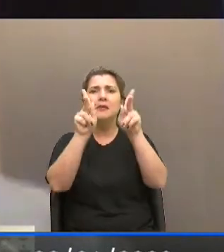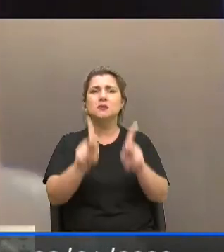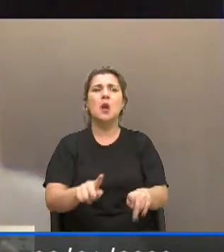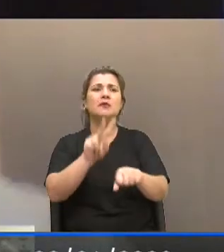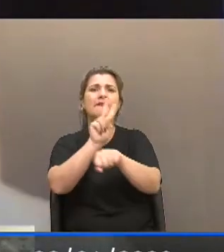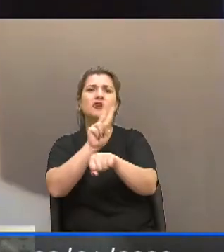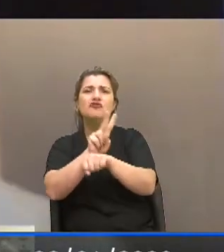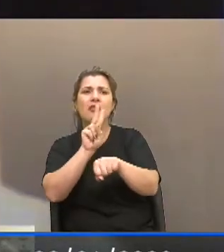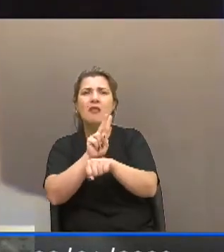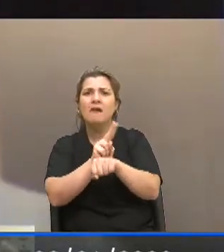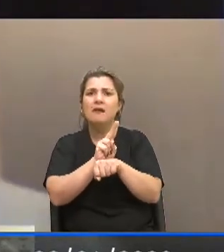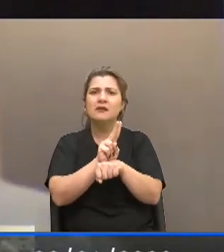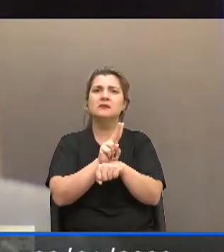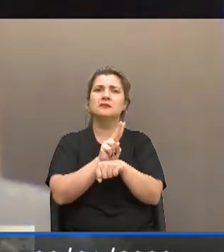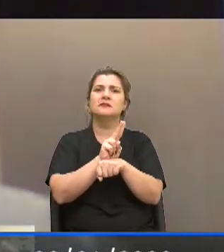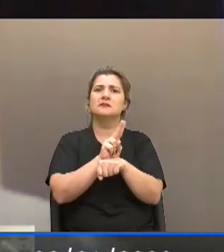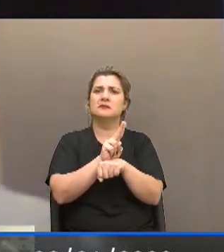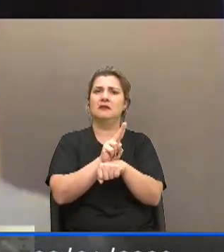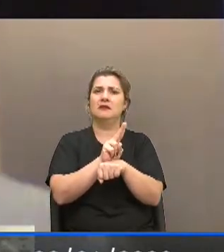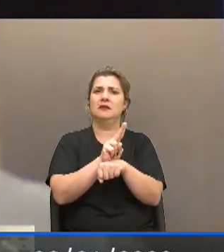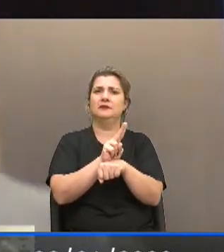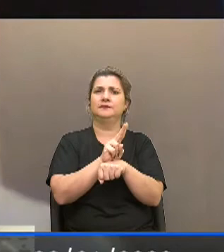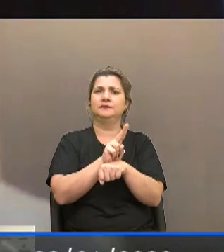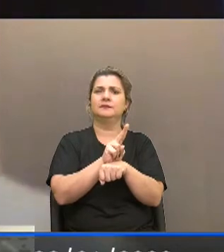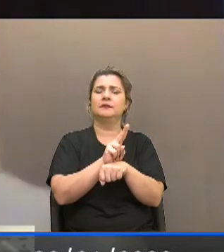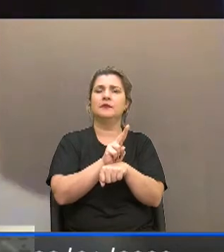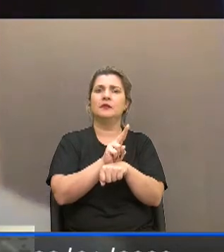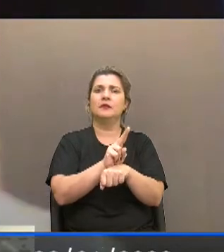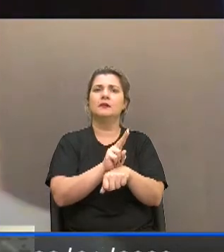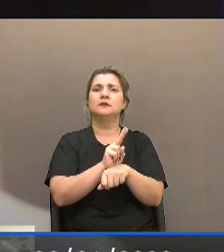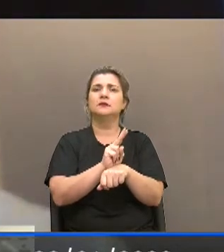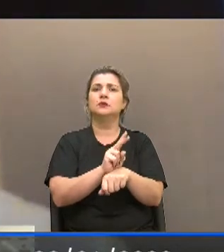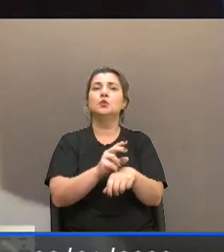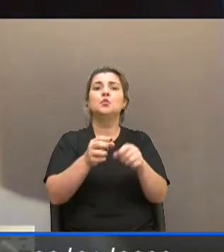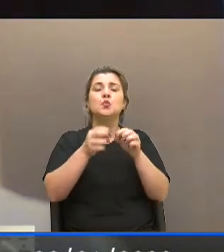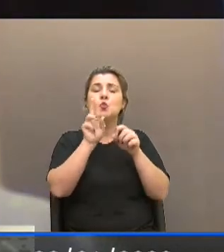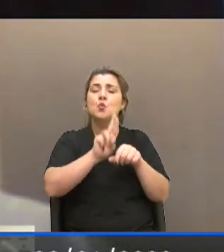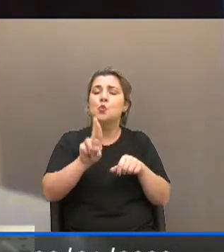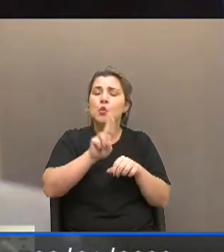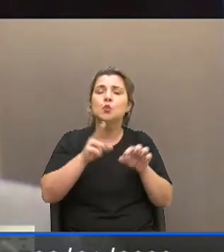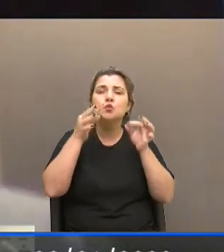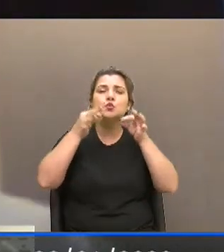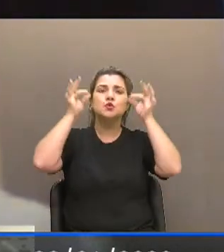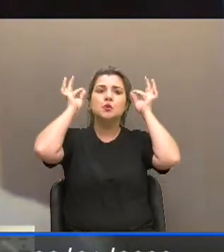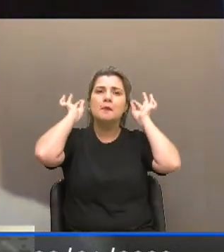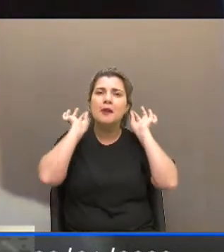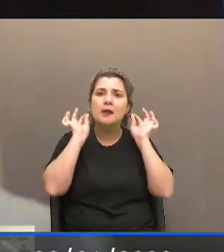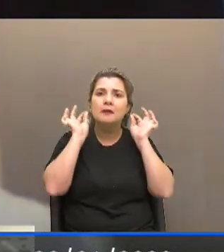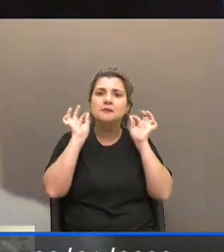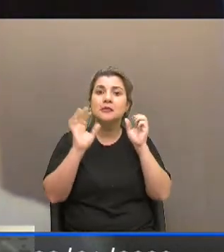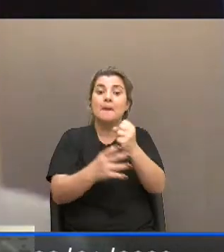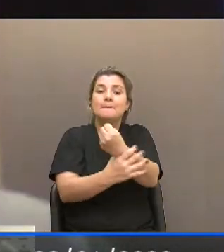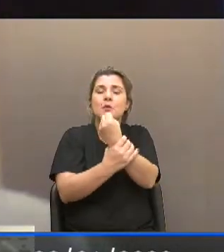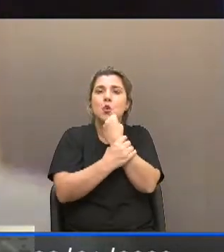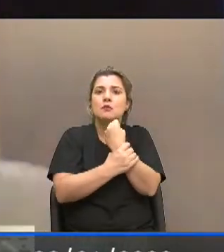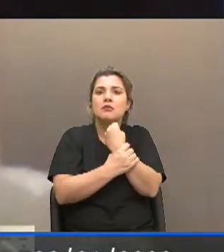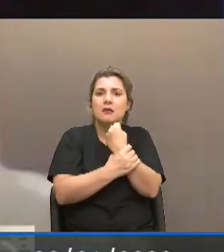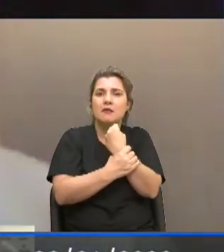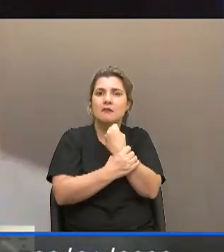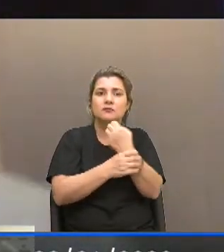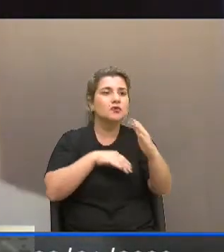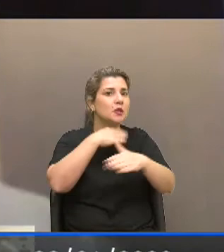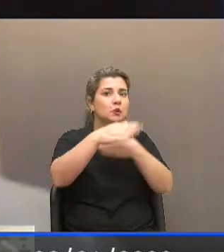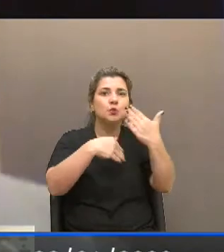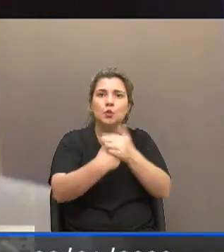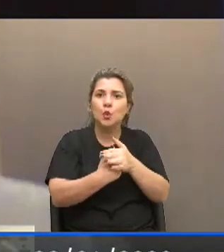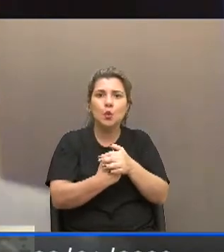de Epidemiologia, uso de máscara bem orientado protege a todos, a si próprio e aos